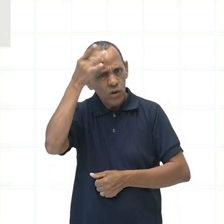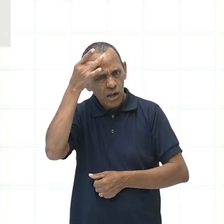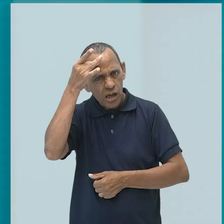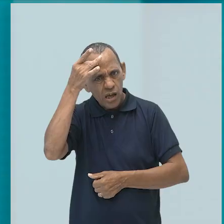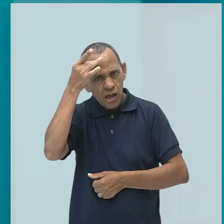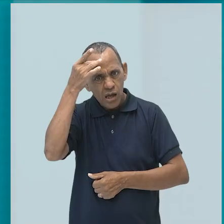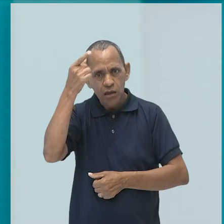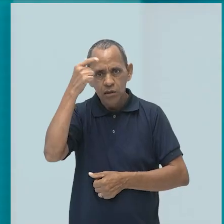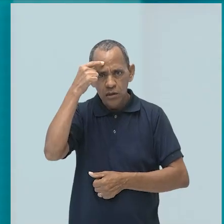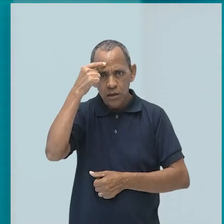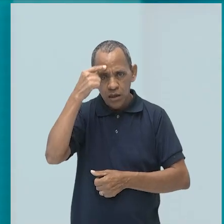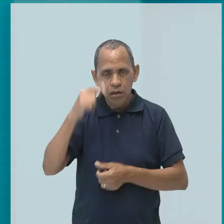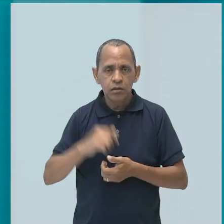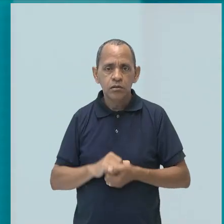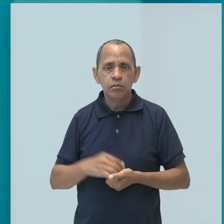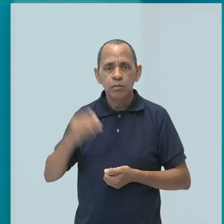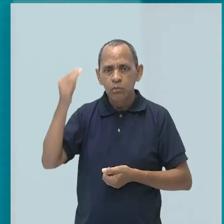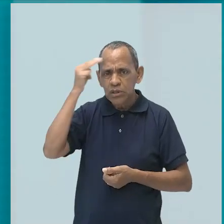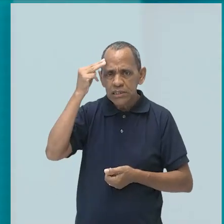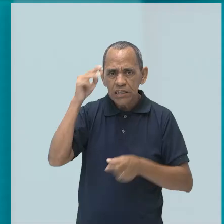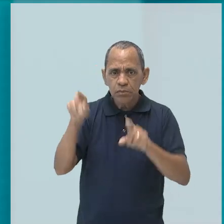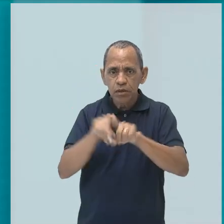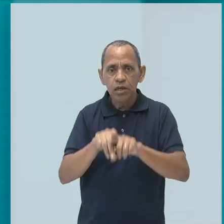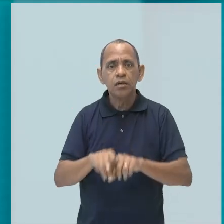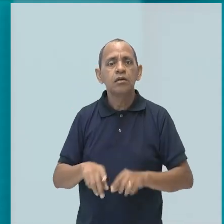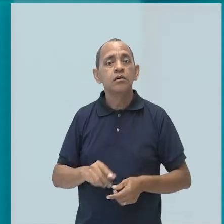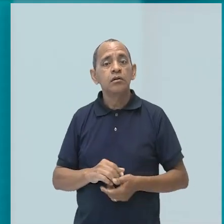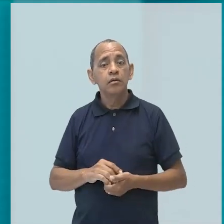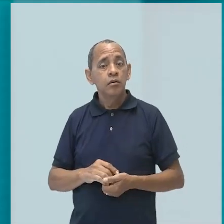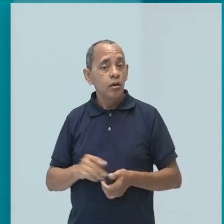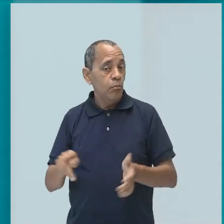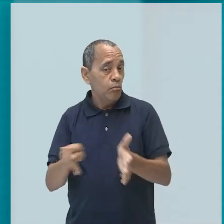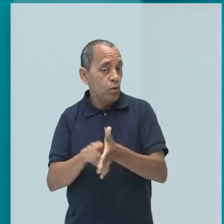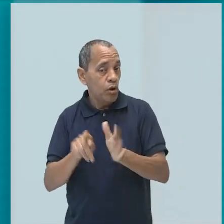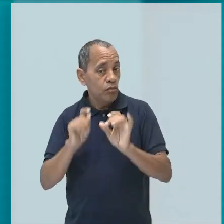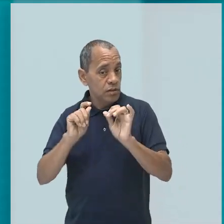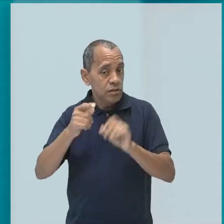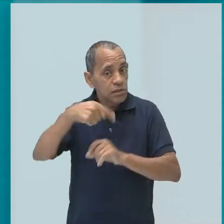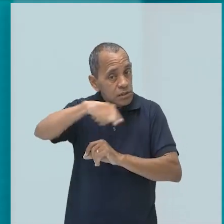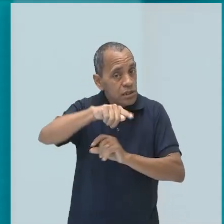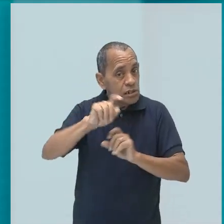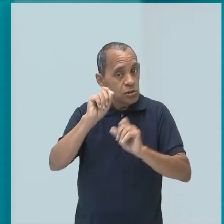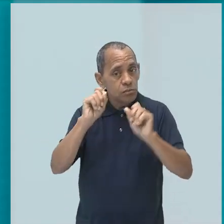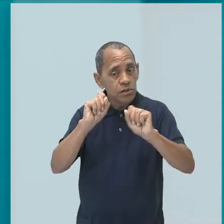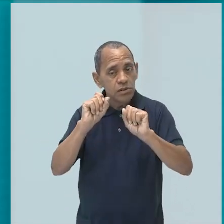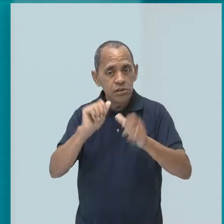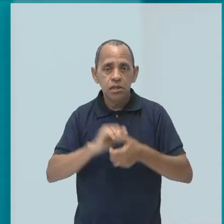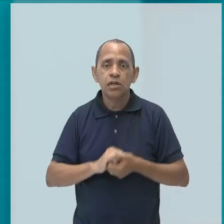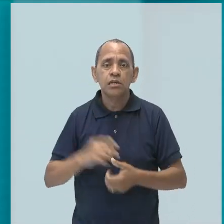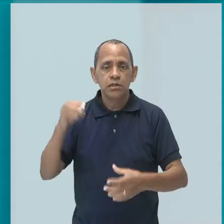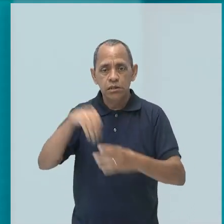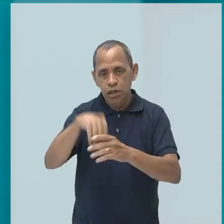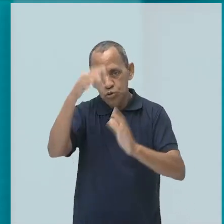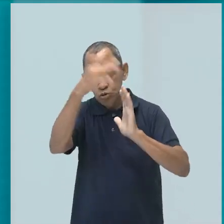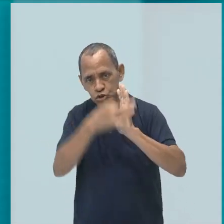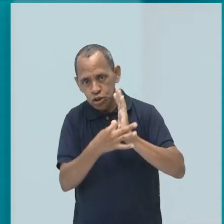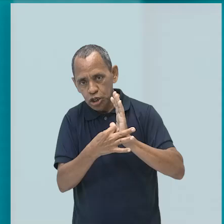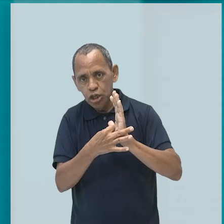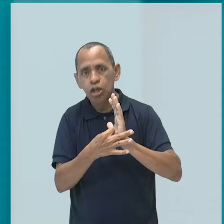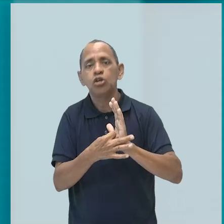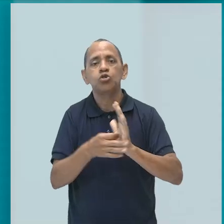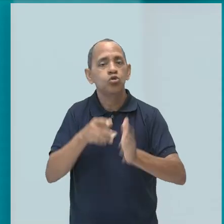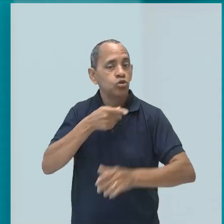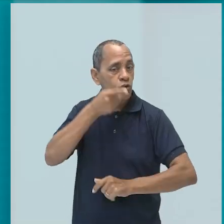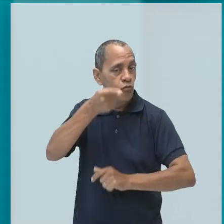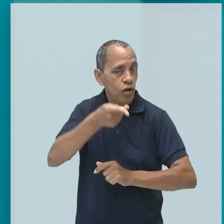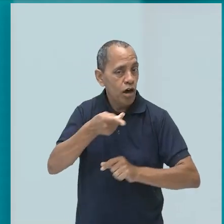decorando esses conectivos? O ideal é que você comece a utilizá-los nos teus textos, na tua fala, e aí você